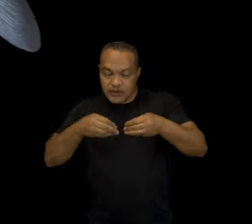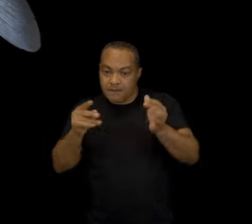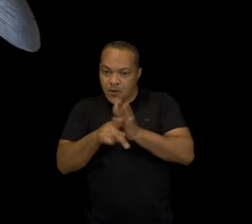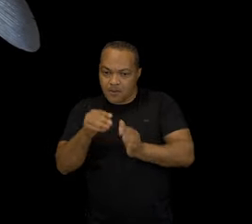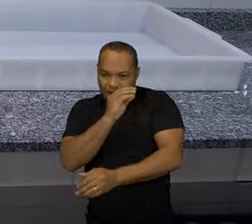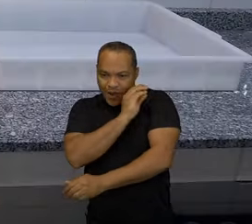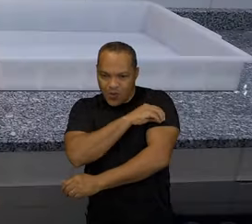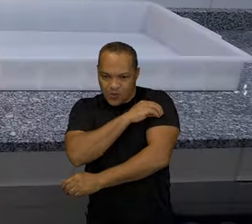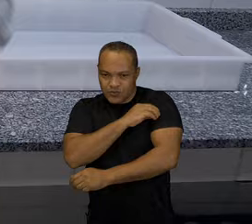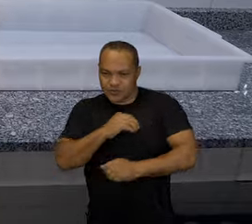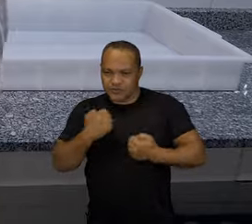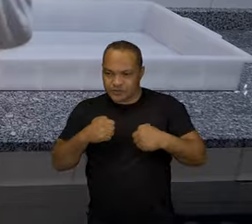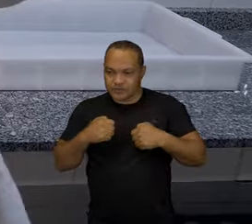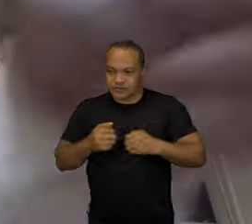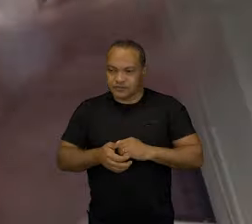álcool.